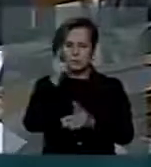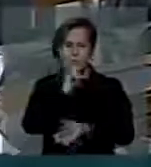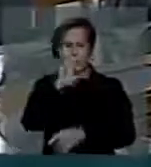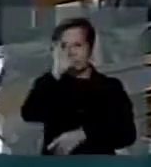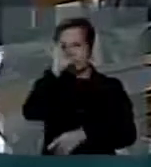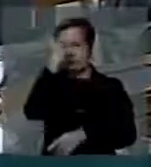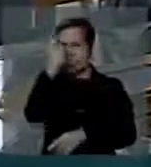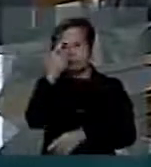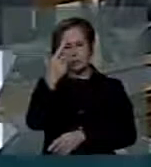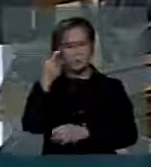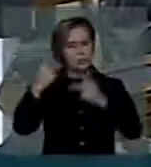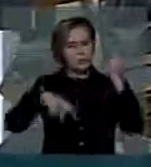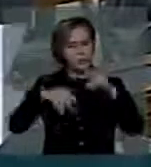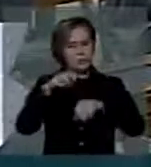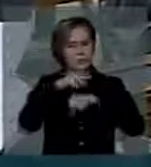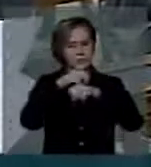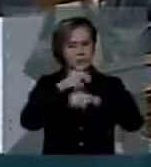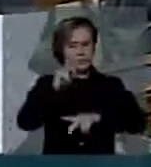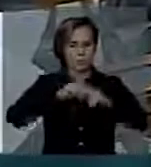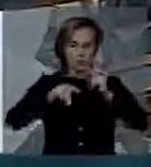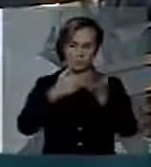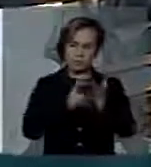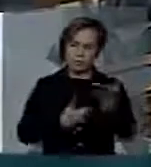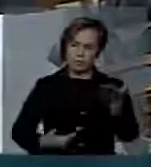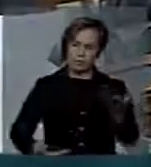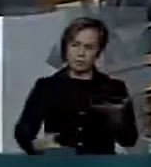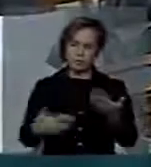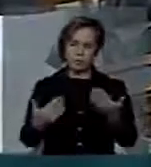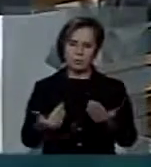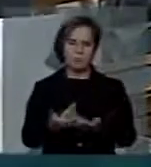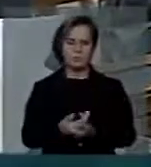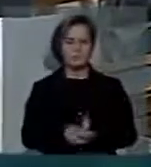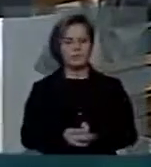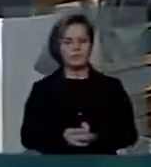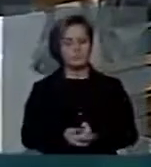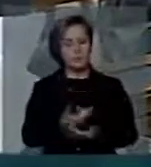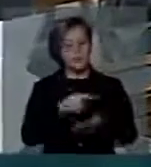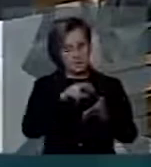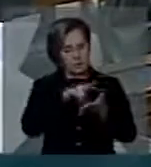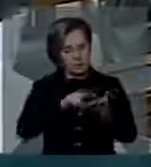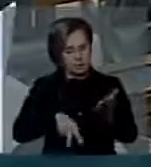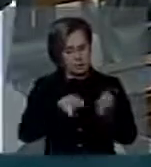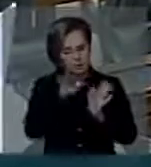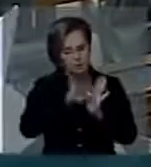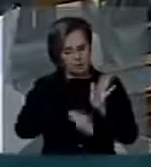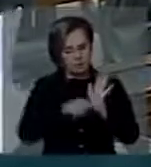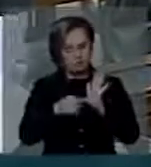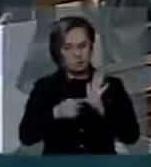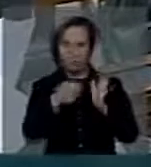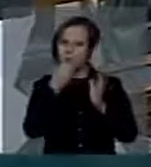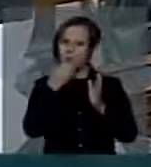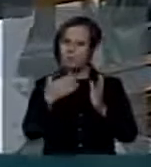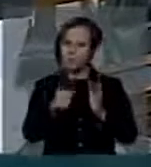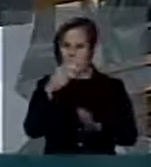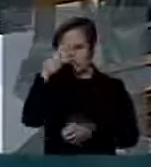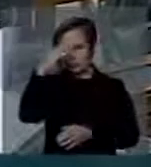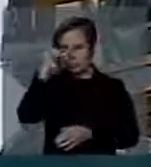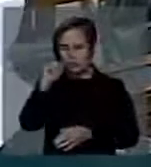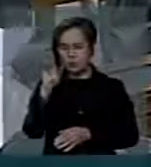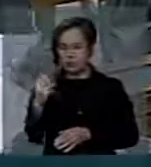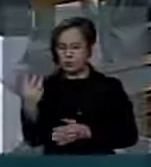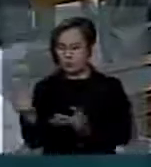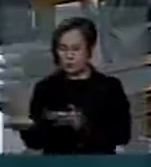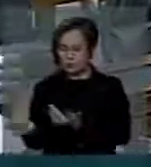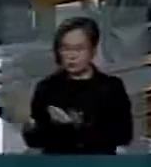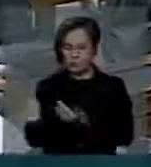de transportes públicos adequada. É o que o artigo Por que Estamos nas Ruas traz, com muita sabedoria por parte desses jovens,